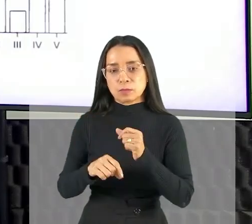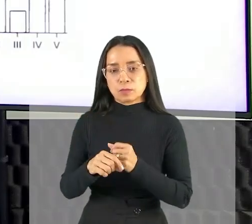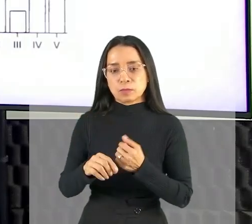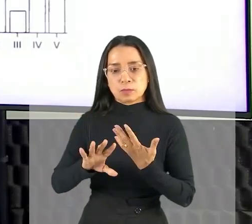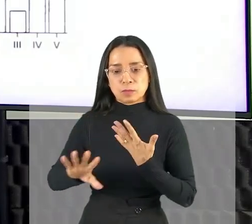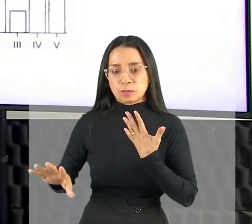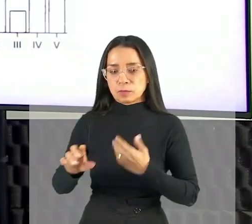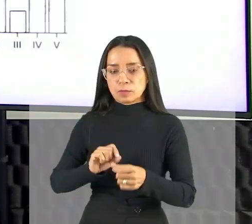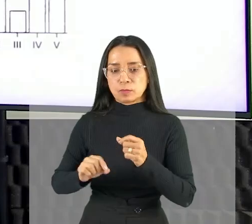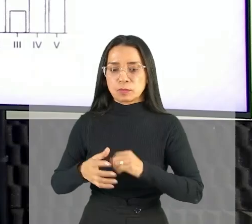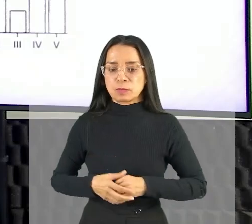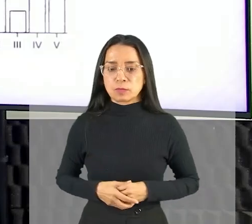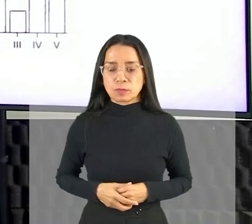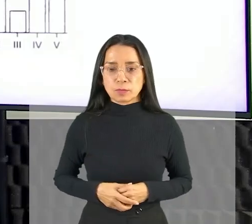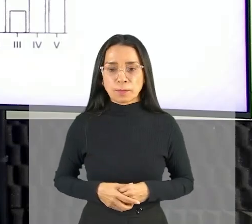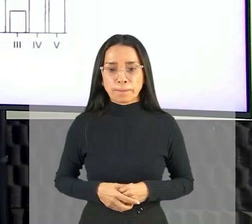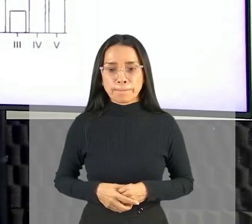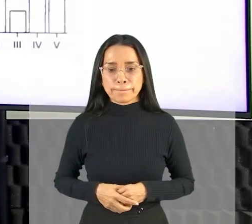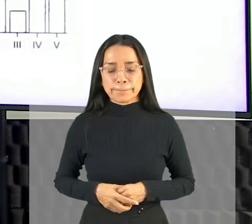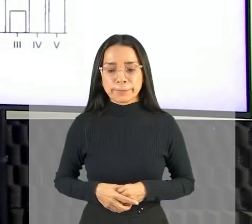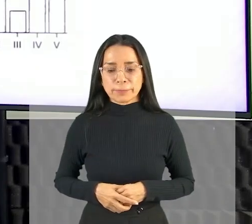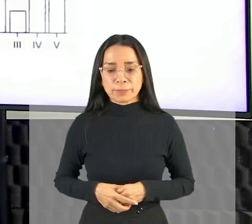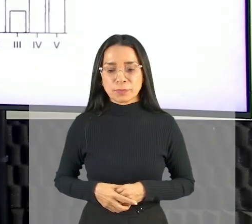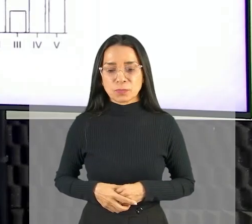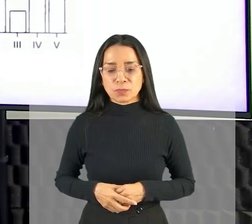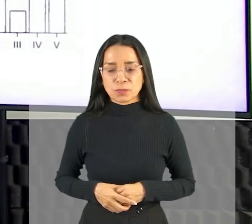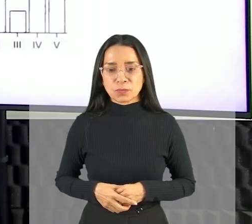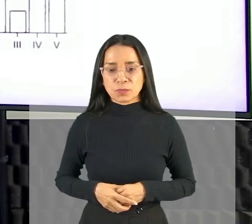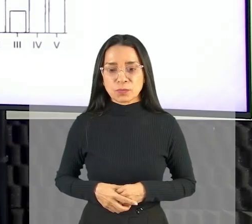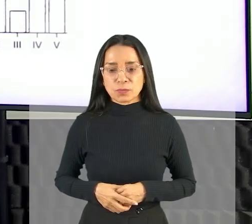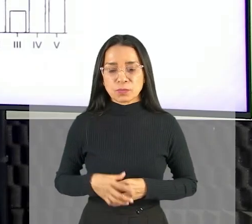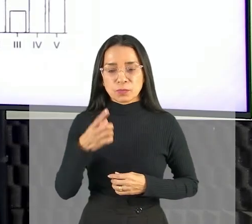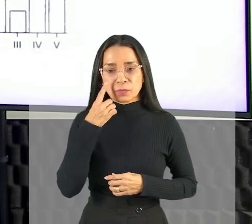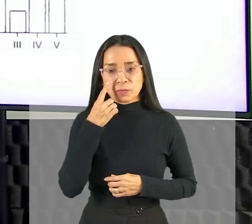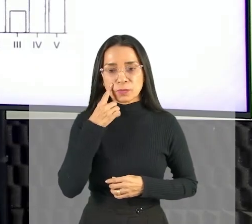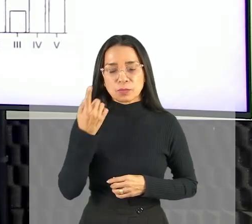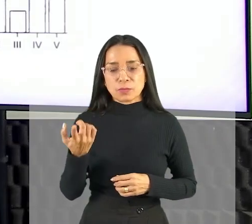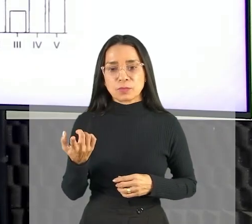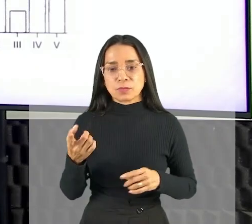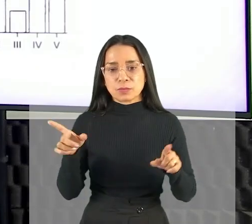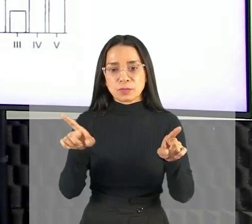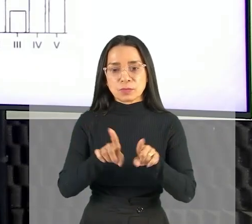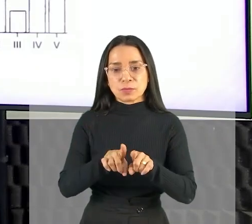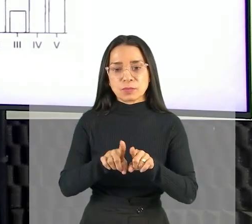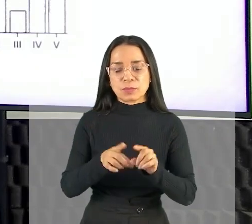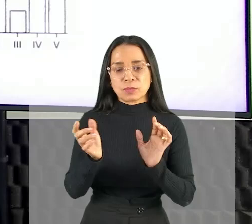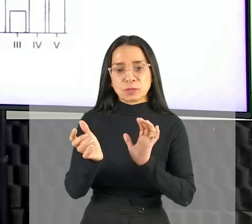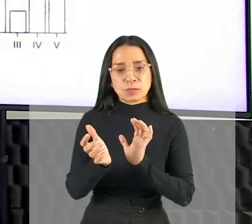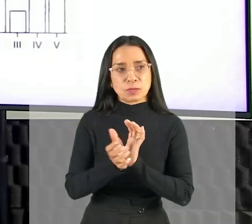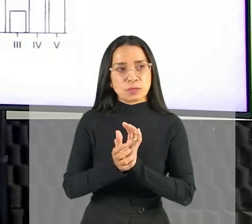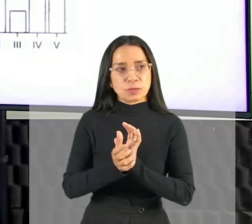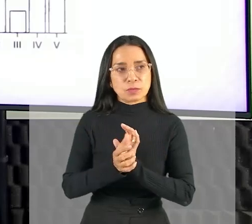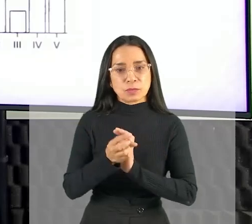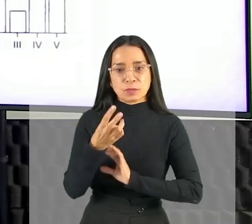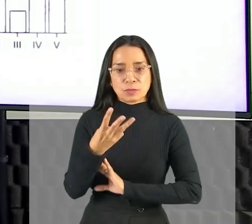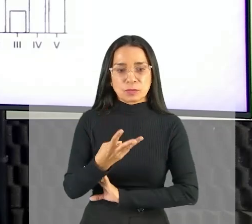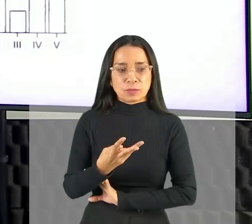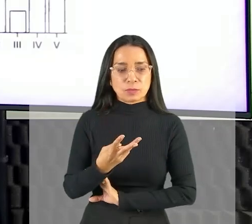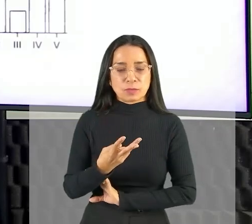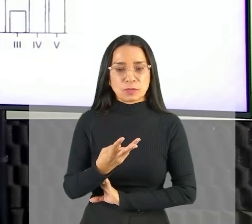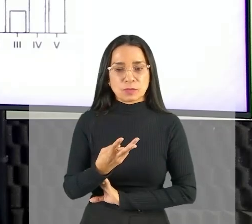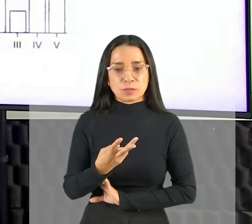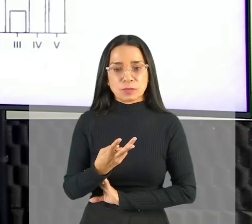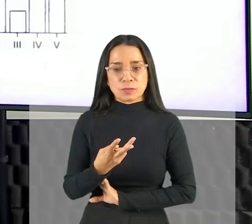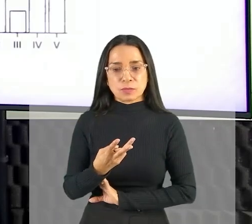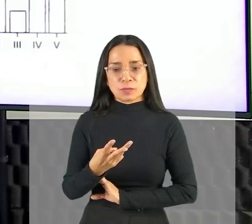descartado né Eh vamos ver aqui o grupo três né